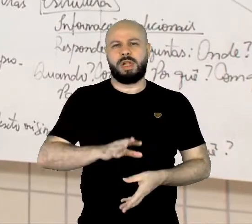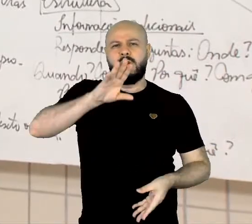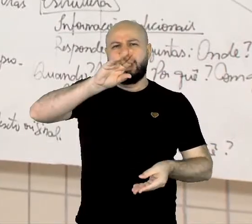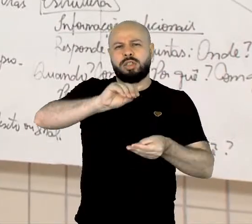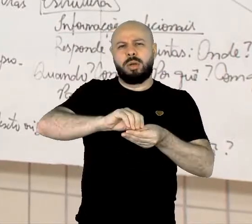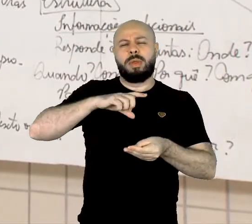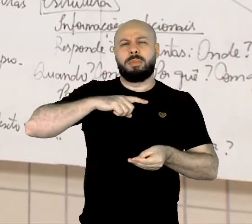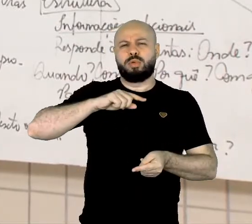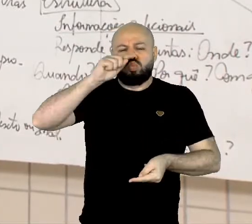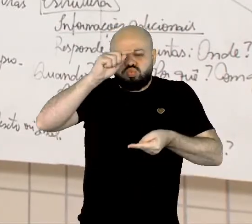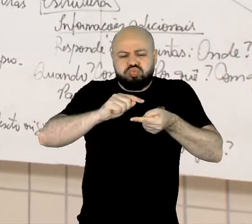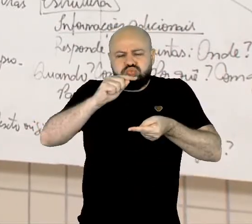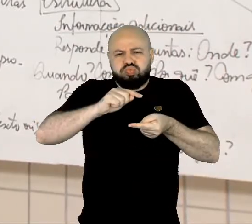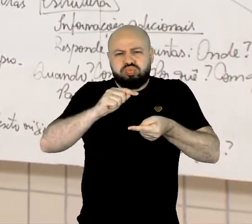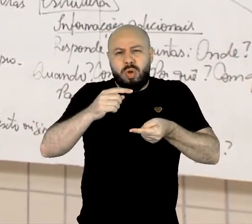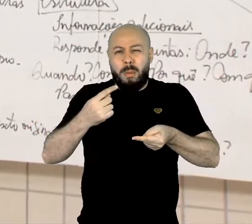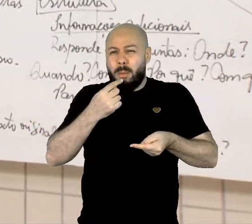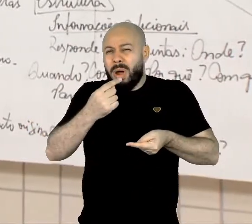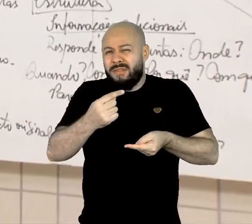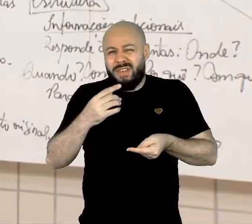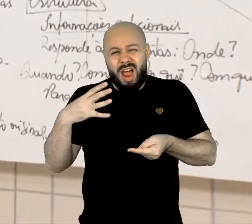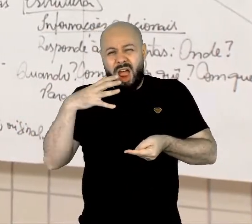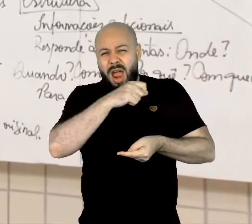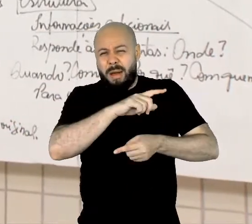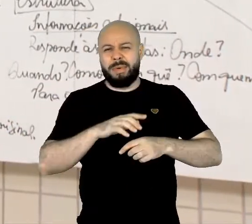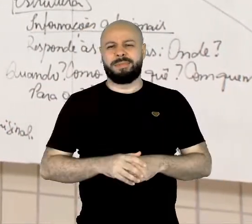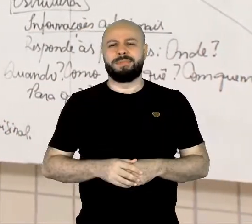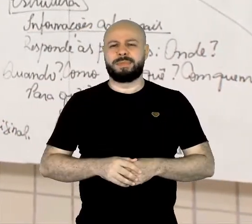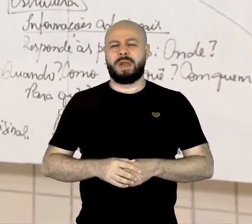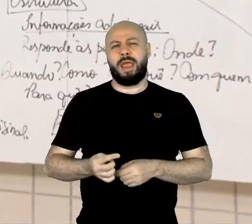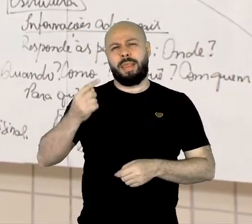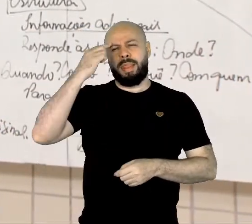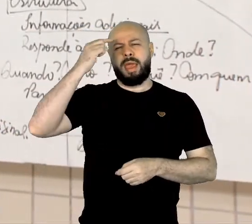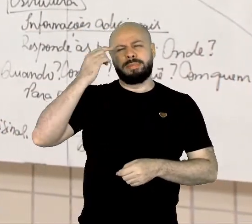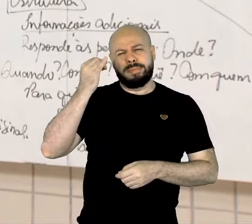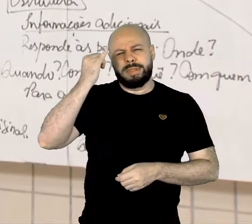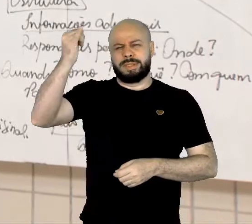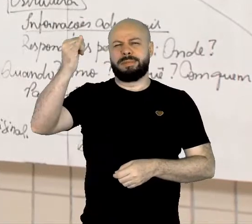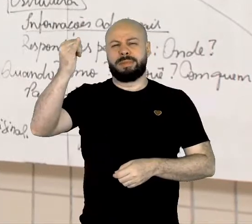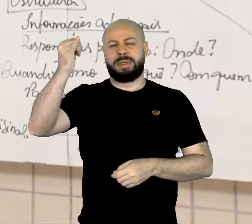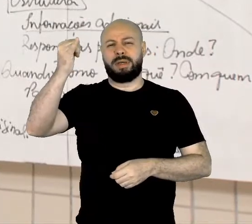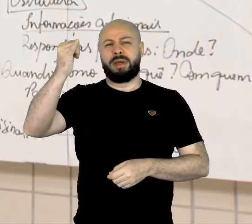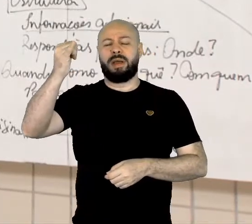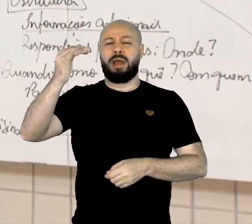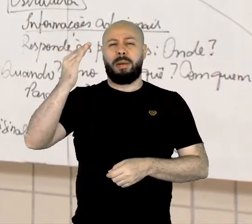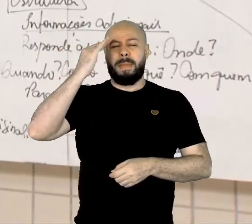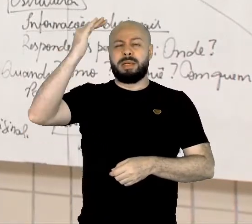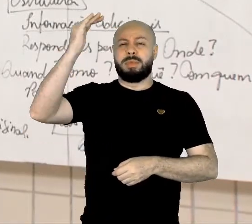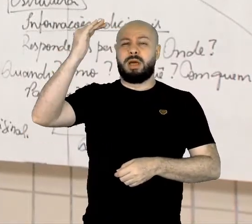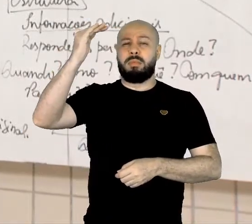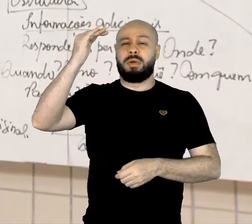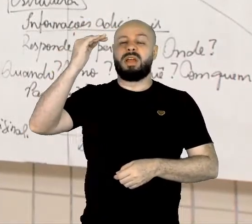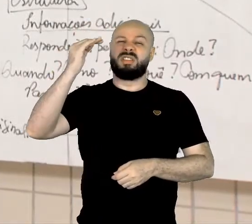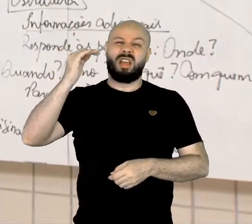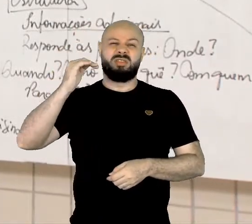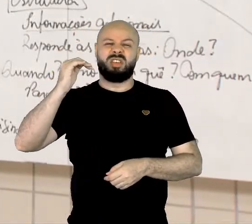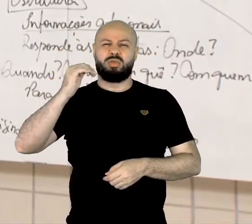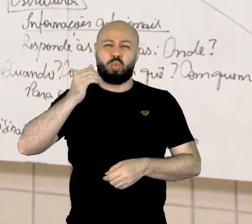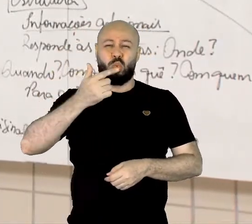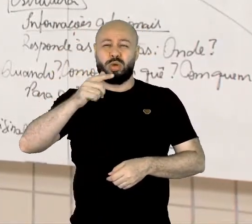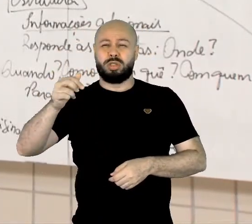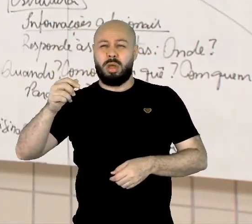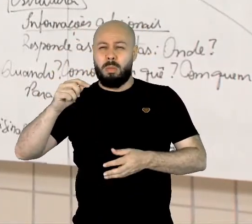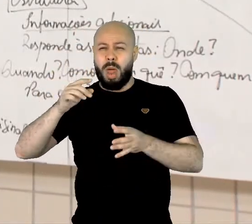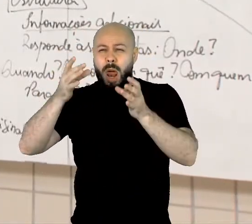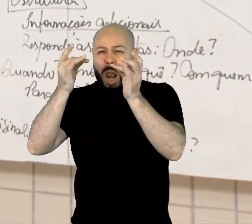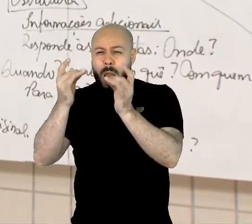quê? Breve, brevidade. O resumo contém as ideias principais, enquanto os pormenores, eles são deixados de lado, eles não